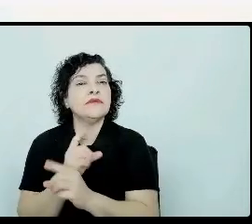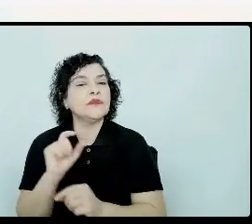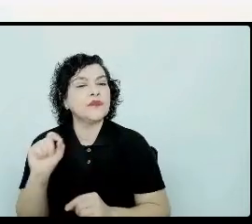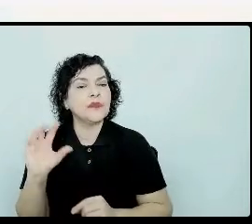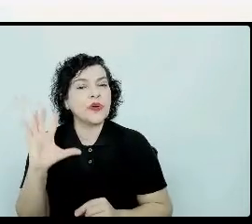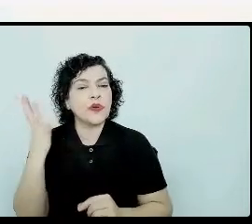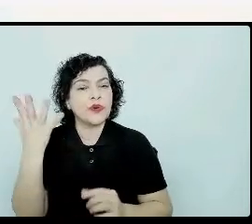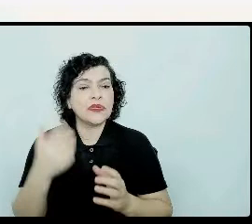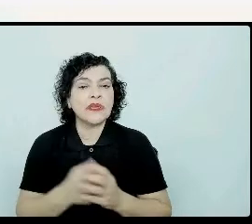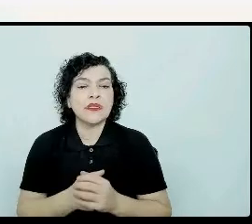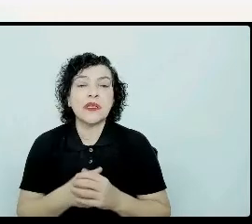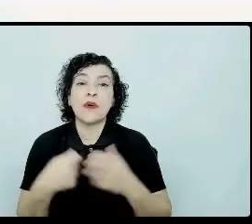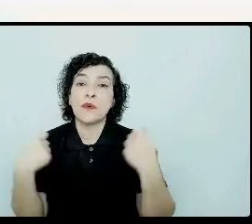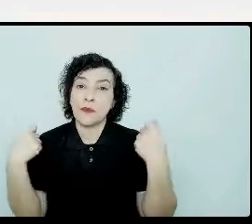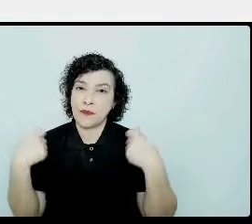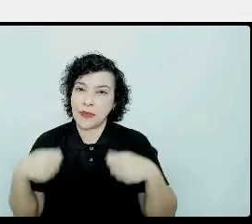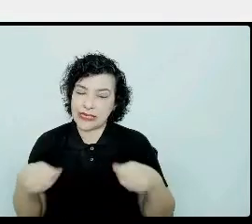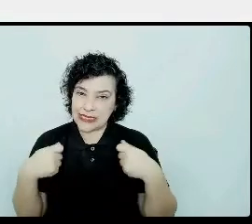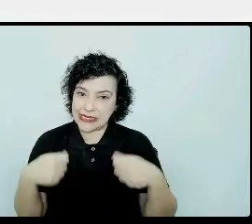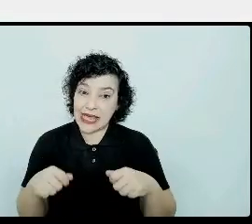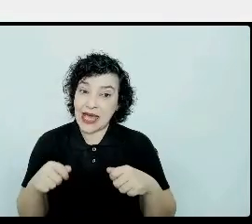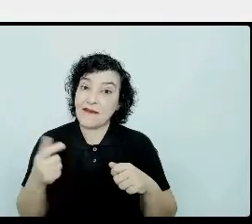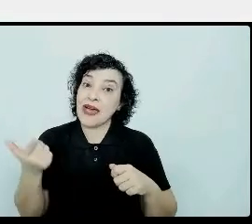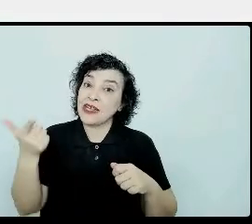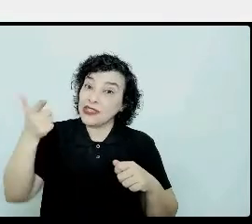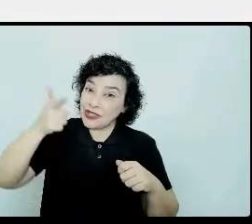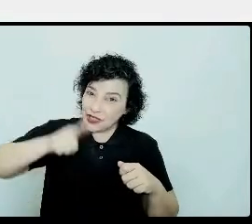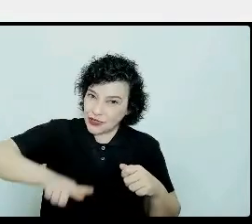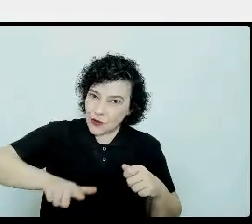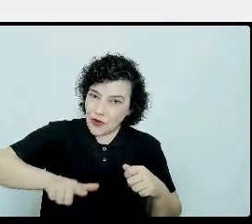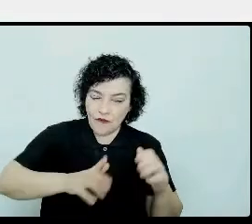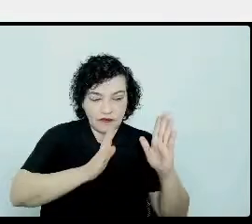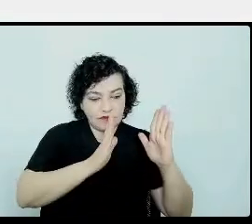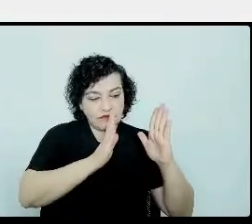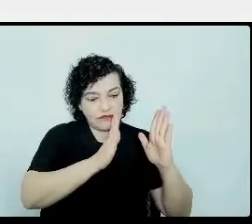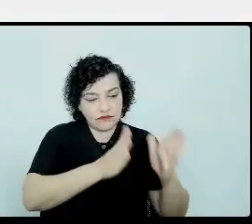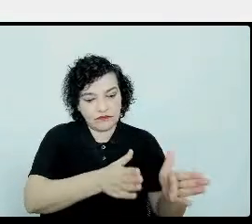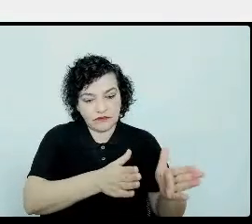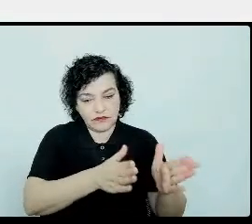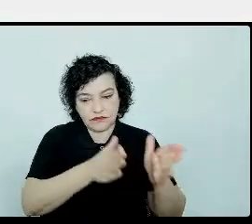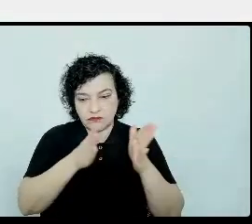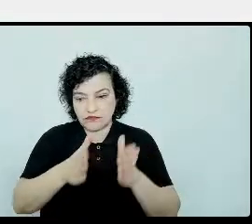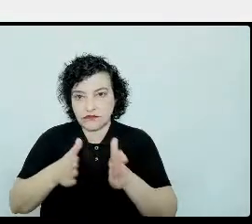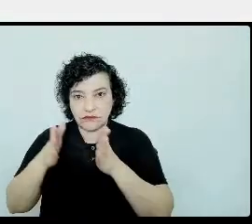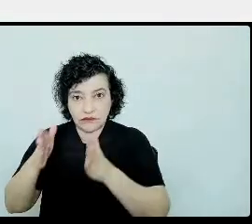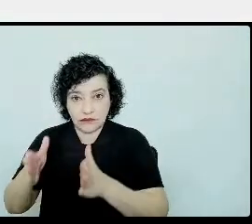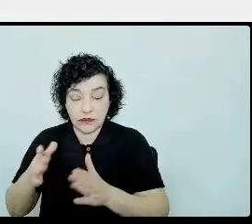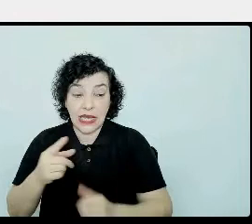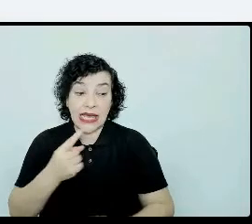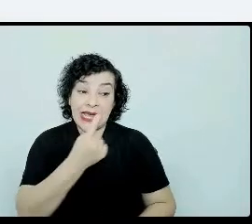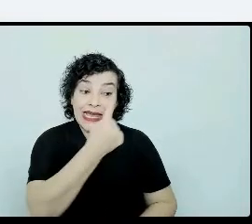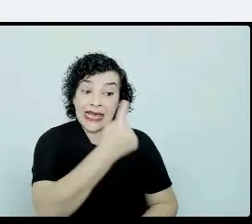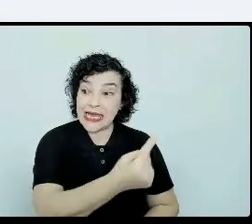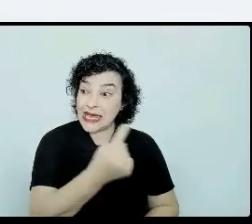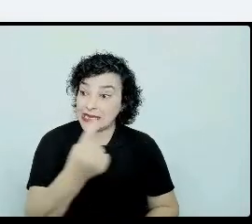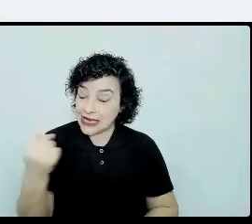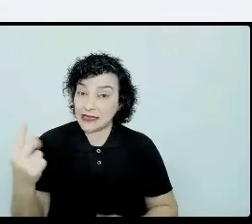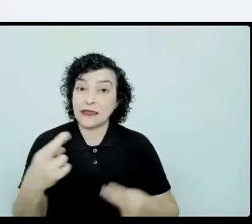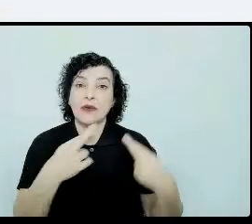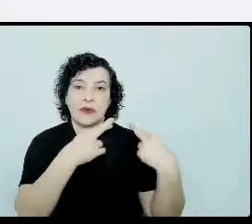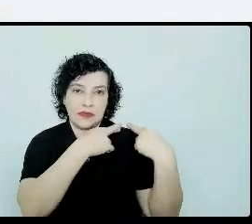de reorganizar os itens, né, em uma divisão de responsabilidades, porque o que